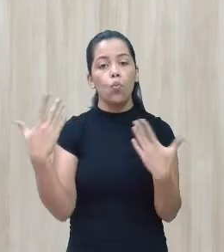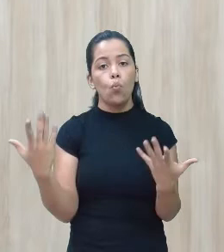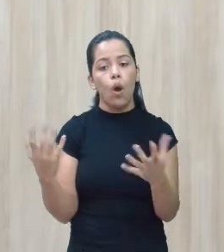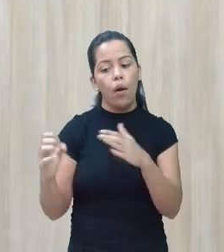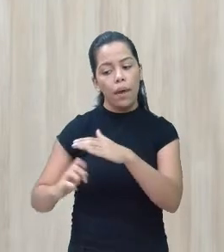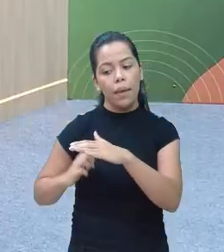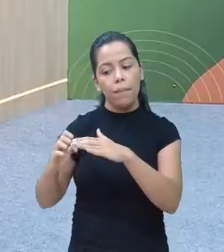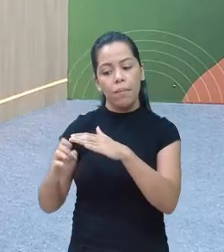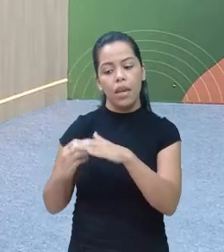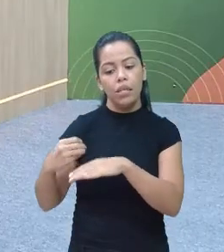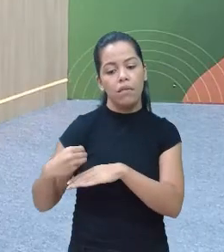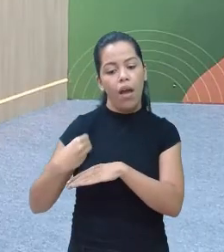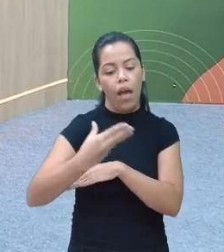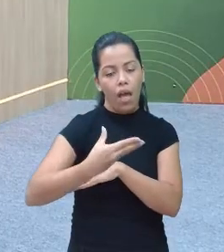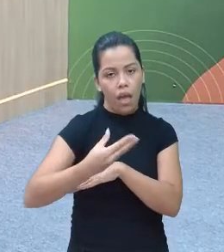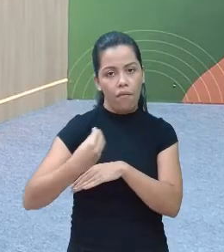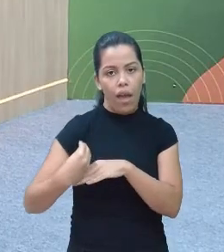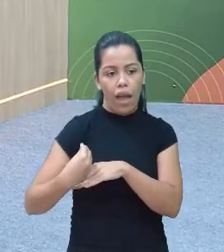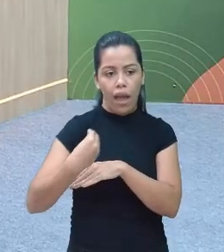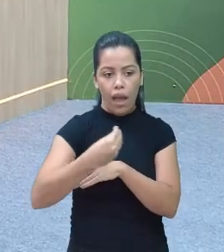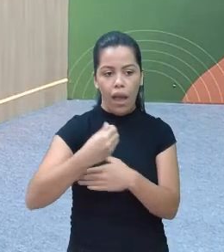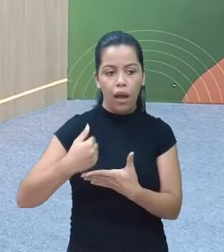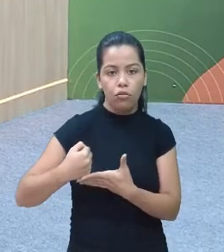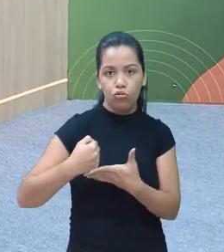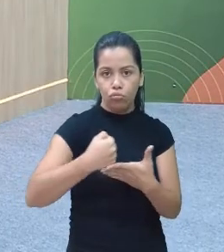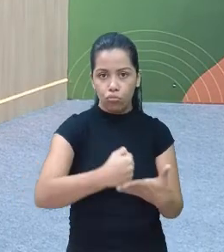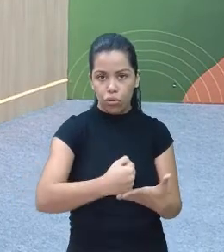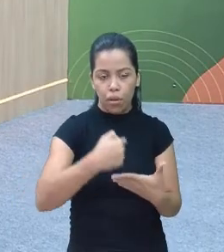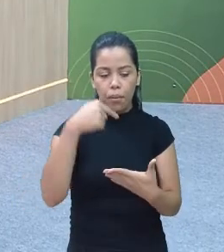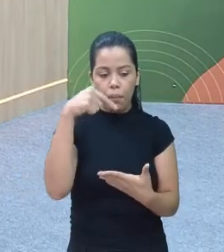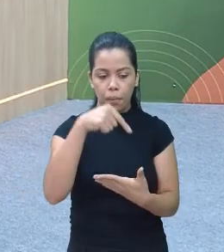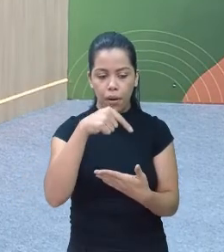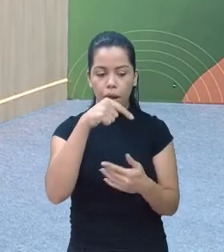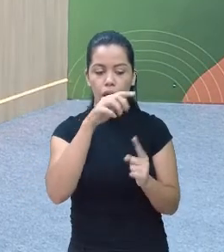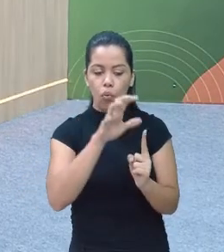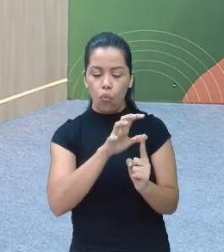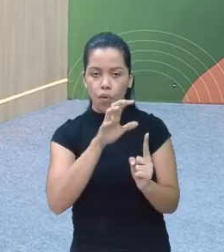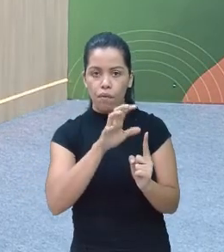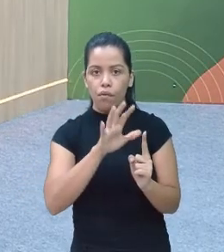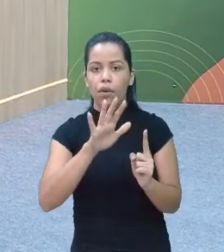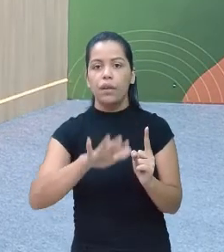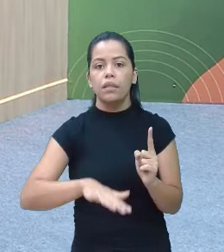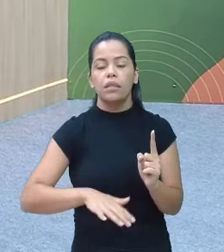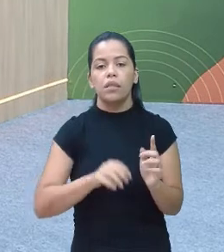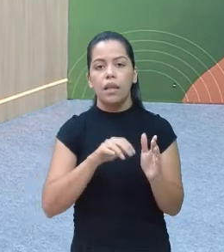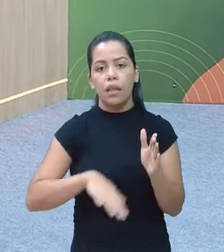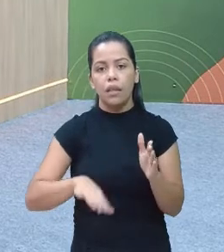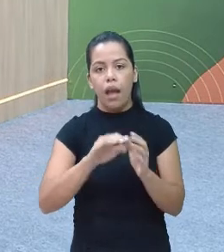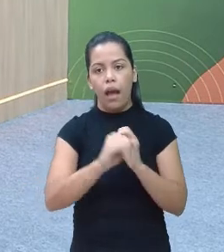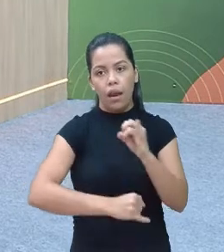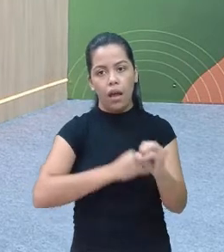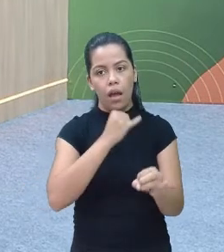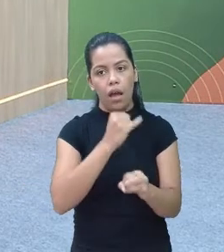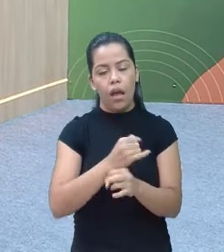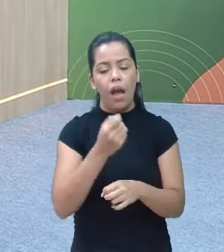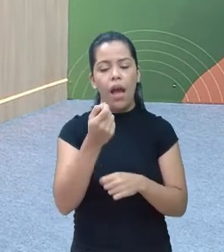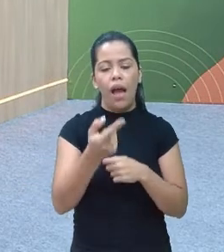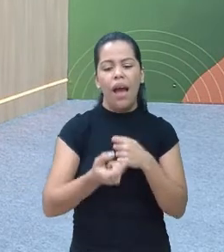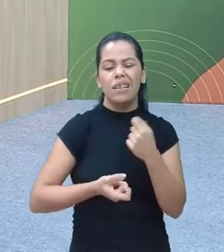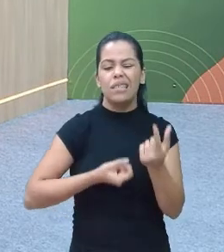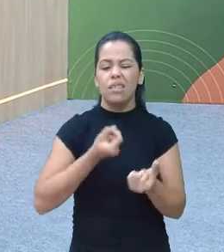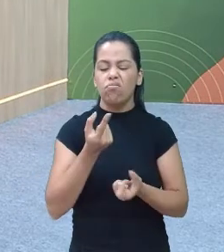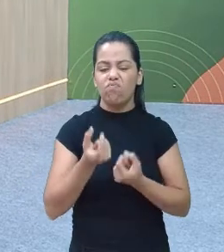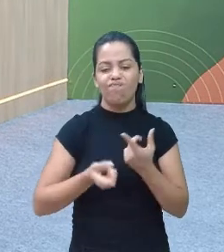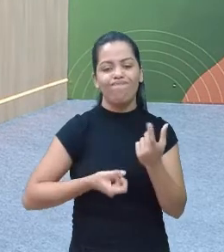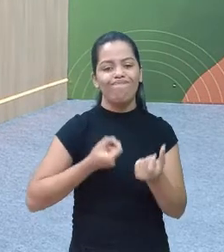Mas, por muitas vezes, vender esses produtos pode ser também perigoso, assim, porque pode dar a